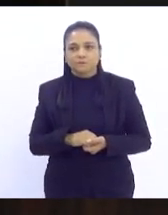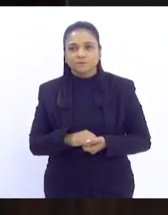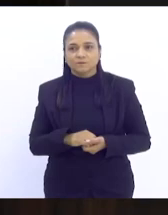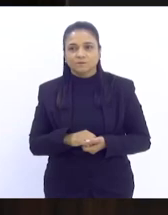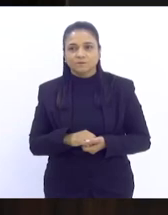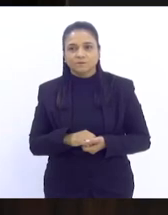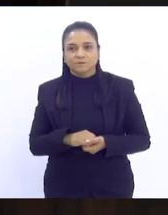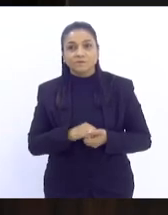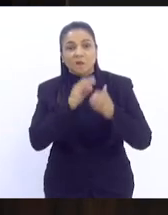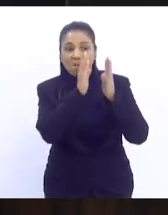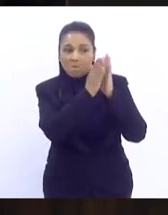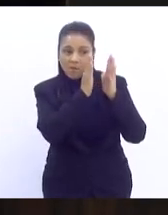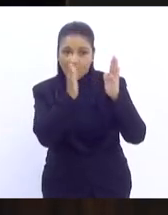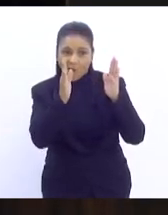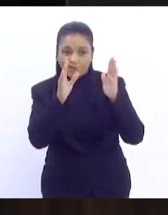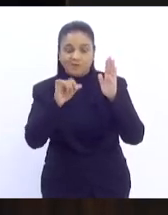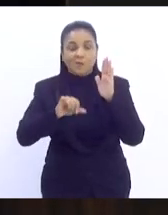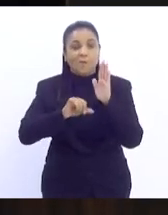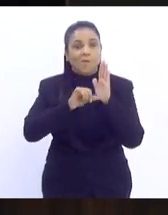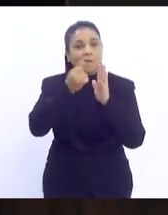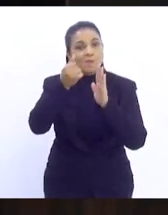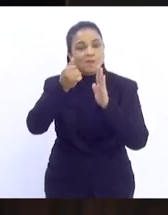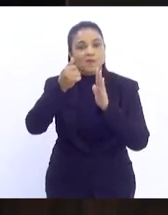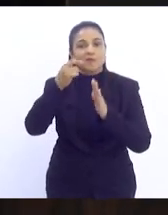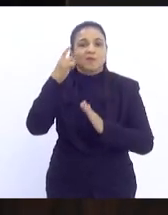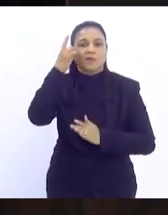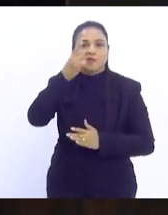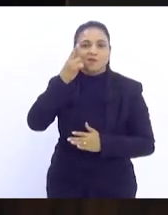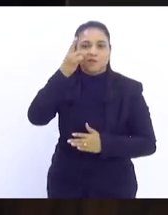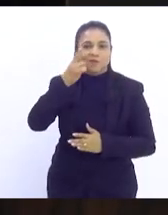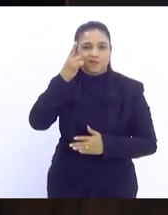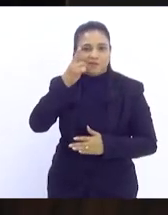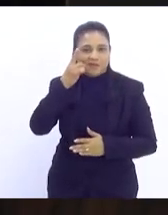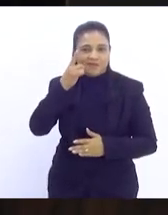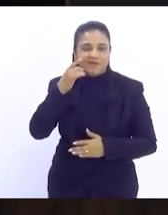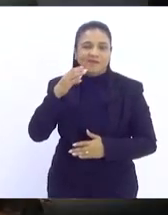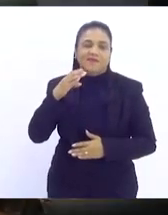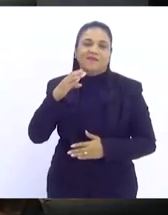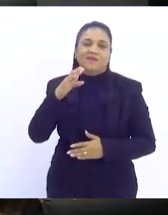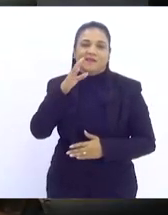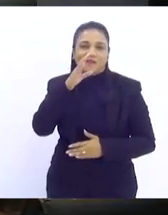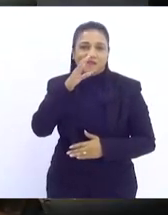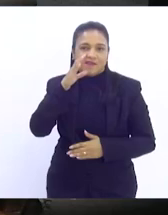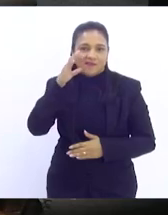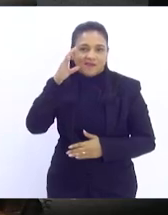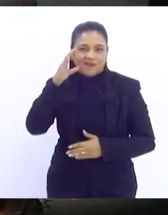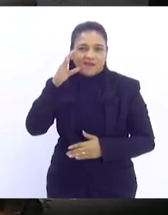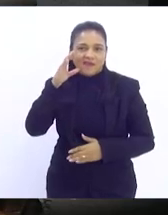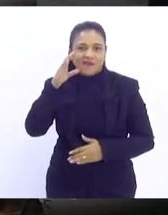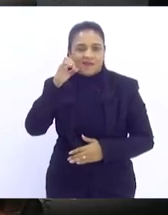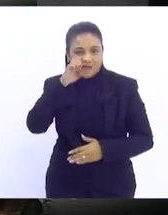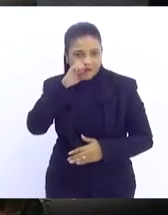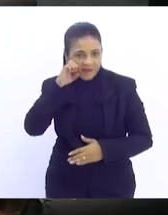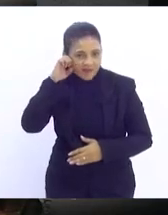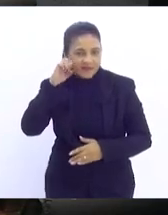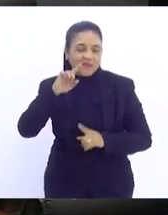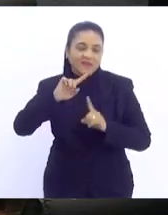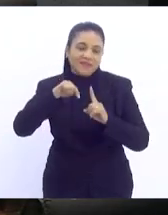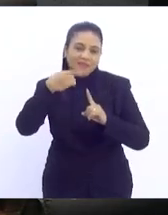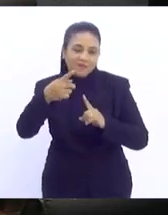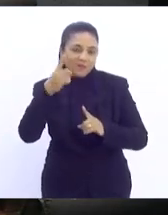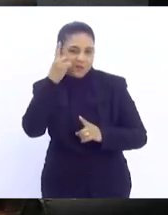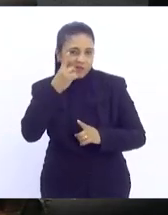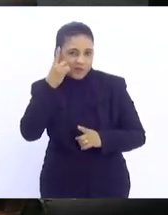pela ordem primeiro a deputada Érica eu tava com a cabeça baixa mas eu vi e logo em seguida deputada índia melão